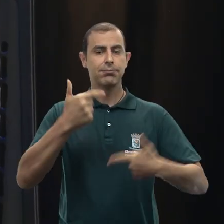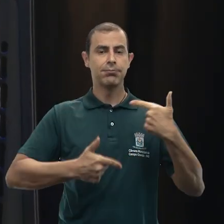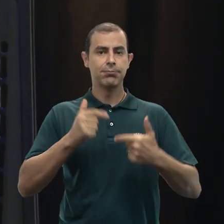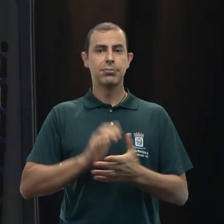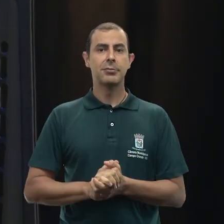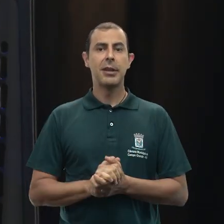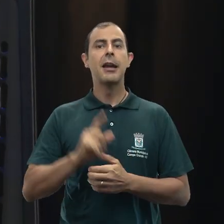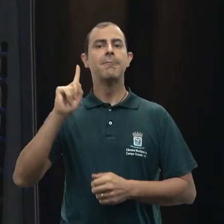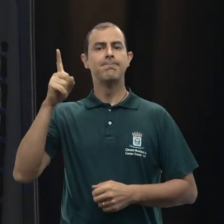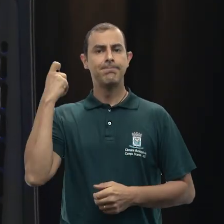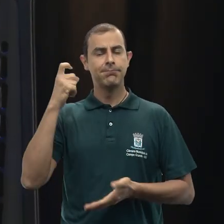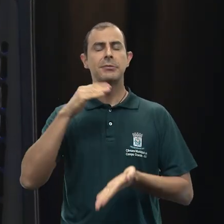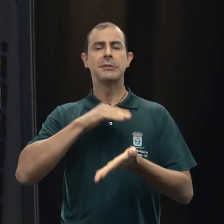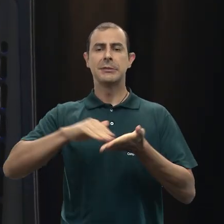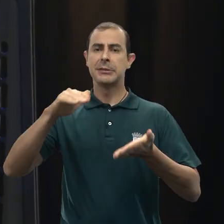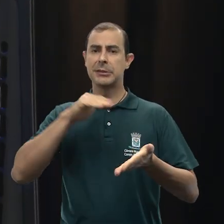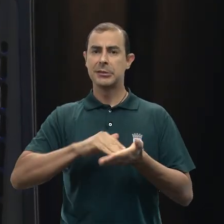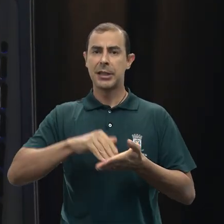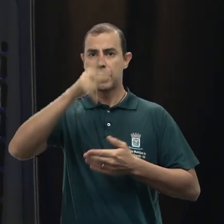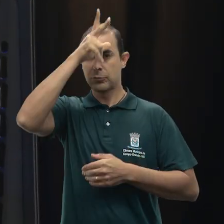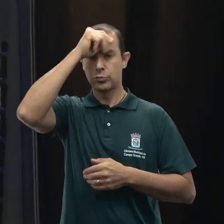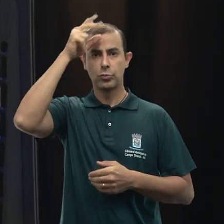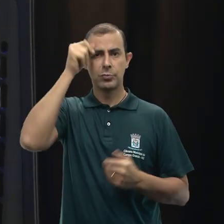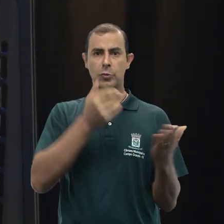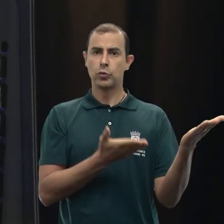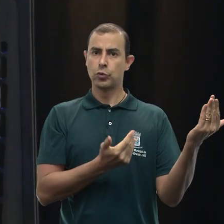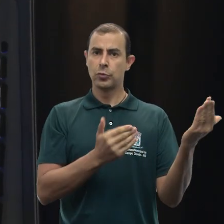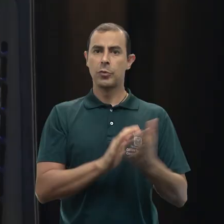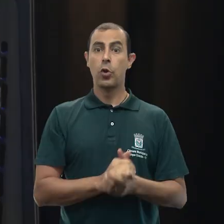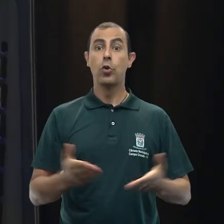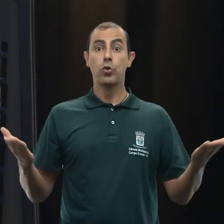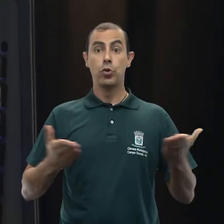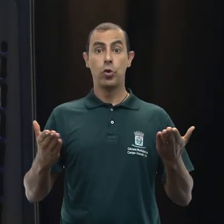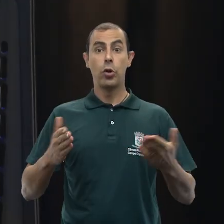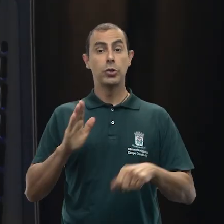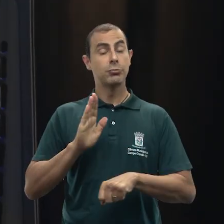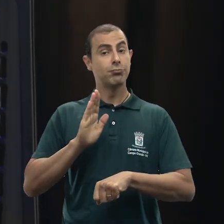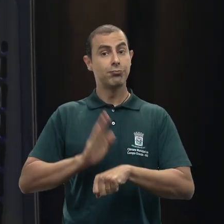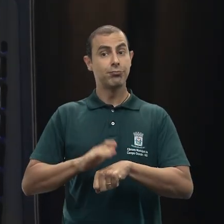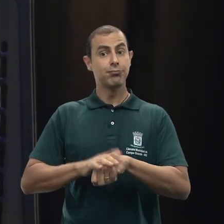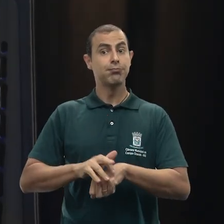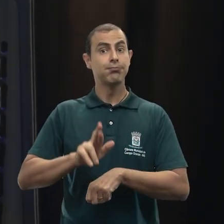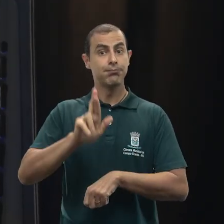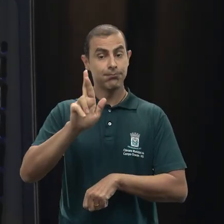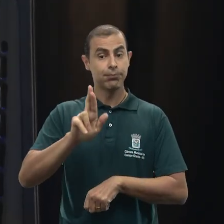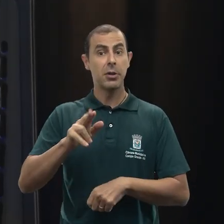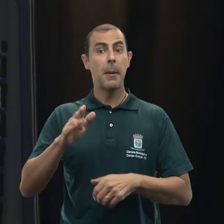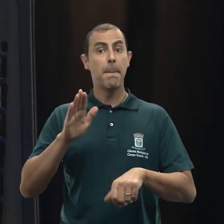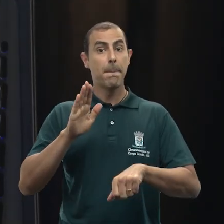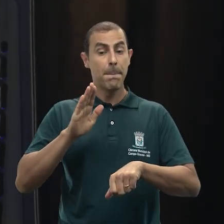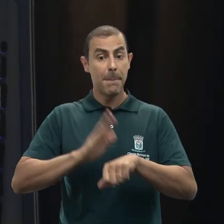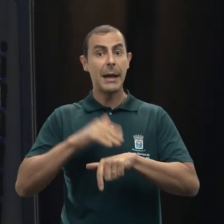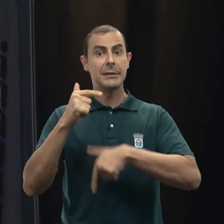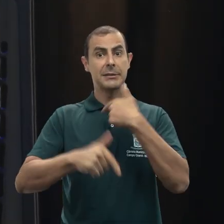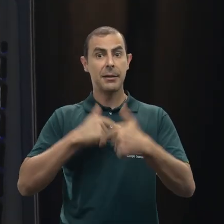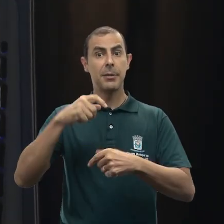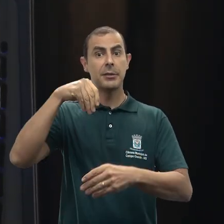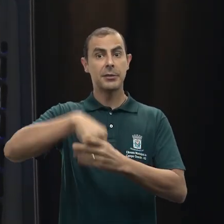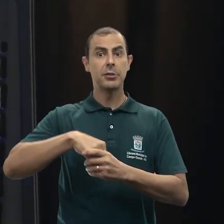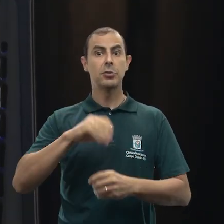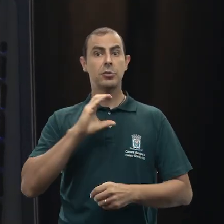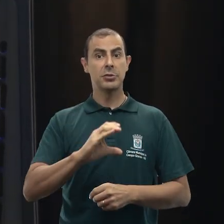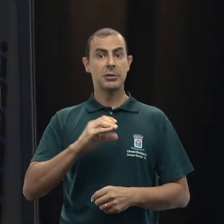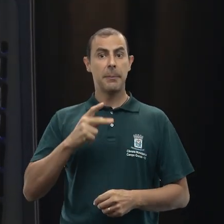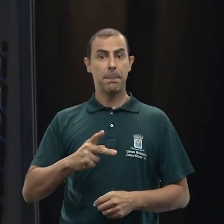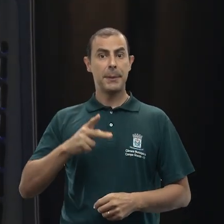foi secretário municipal da Juventude e hoje é uma das vozes mais atuantes na CPI do transporte